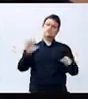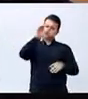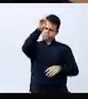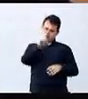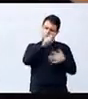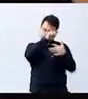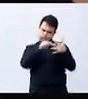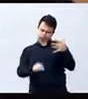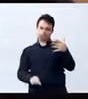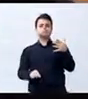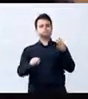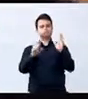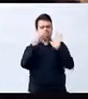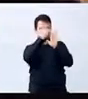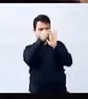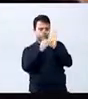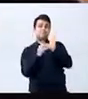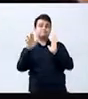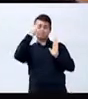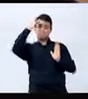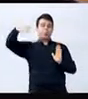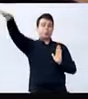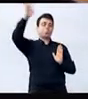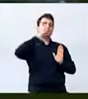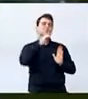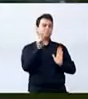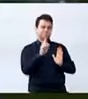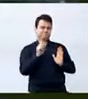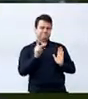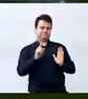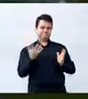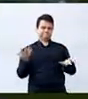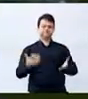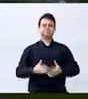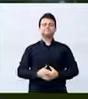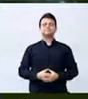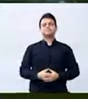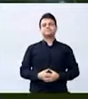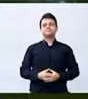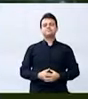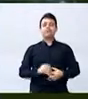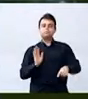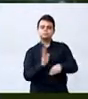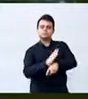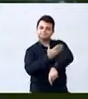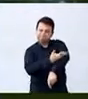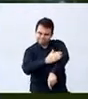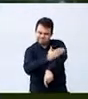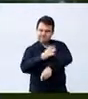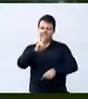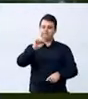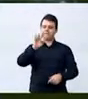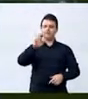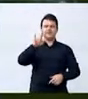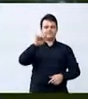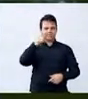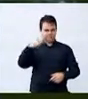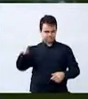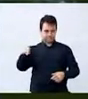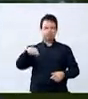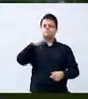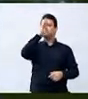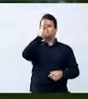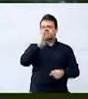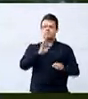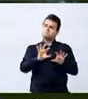pessoa com deficiência, a prática ainda está longe do ideal. Reabilitação. A gente tem uns 137 centros